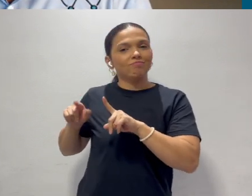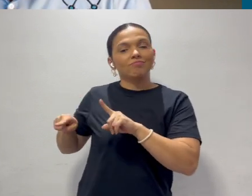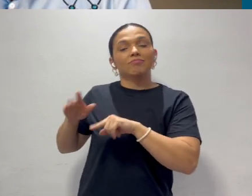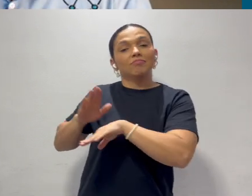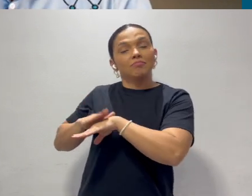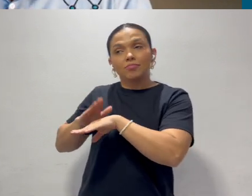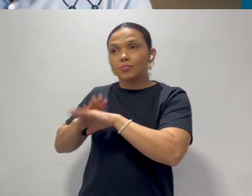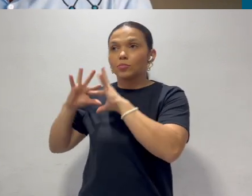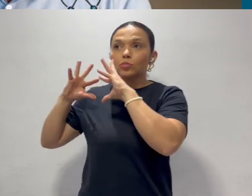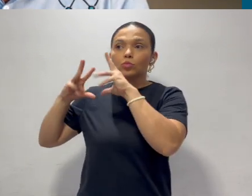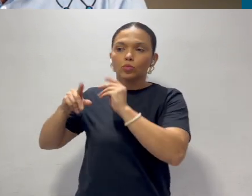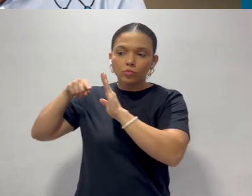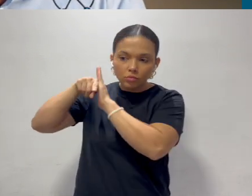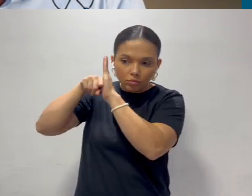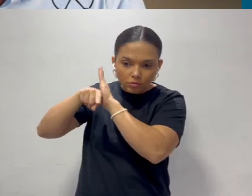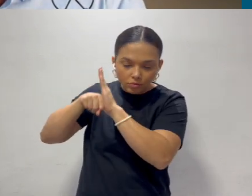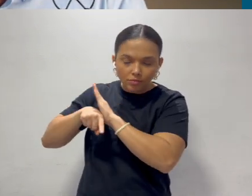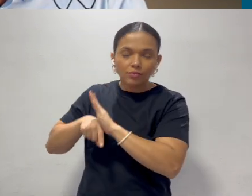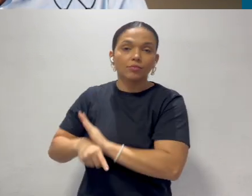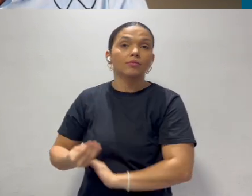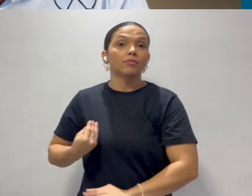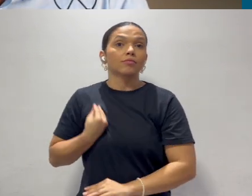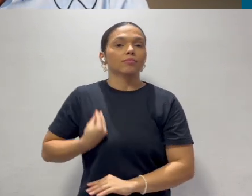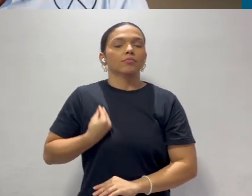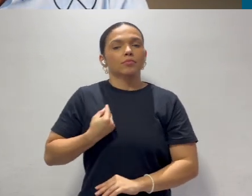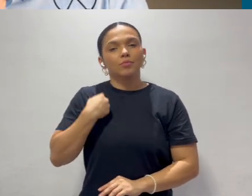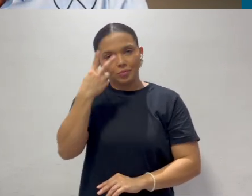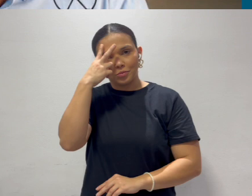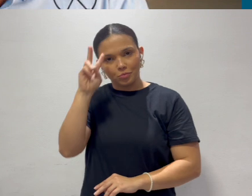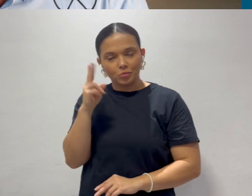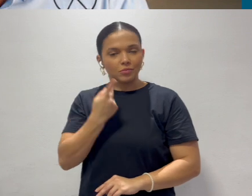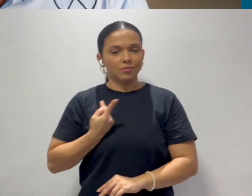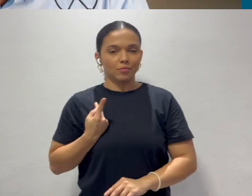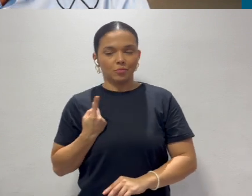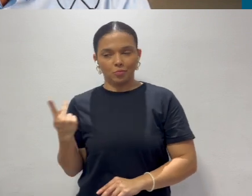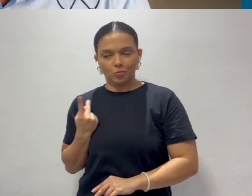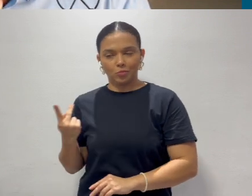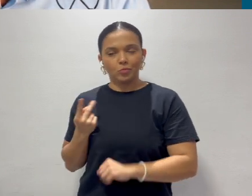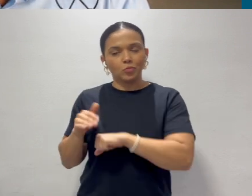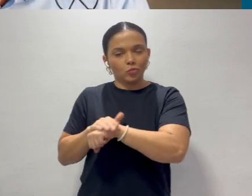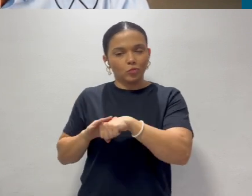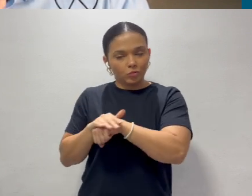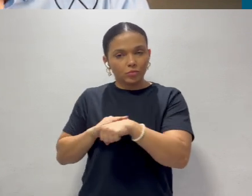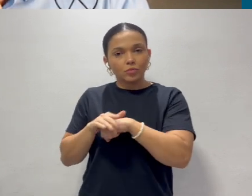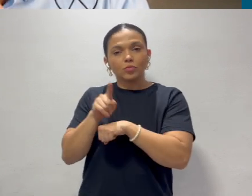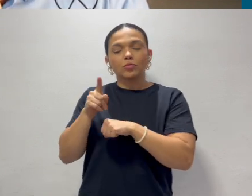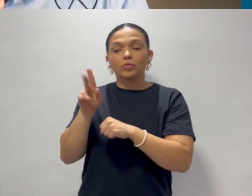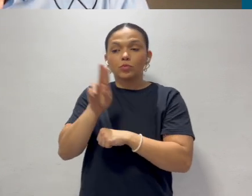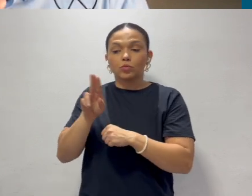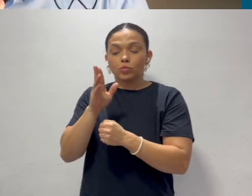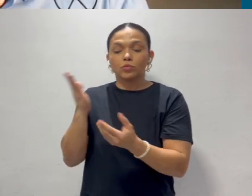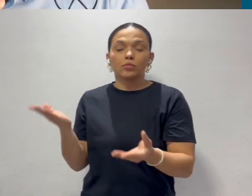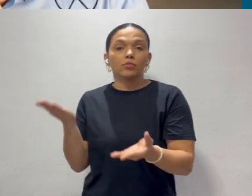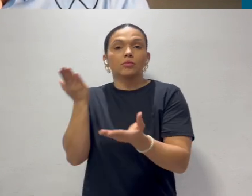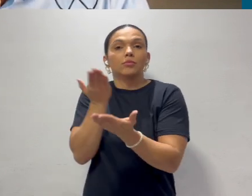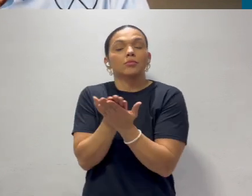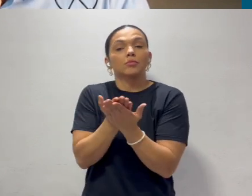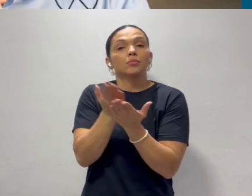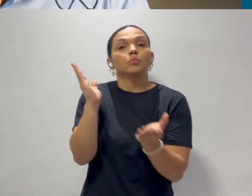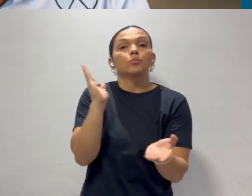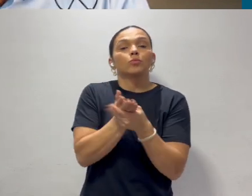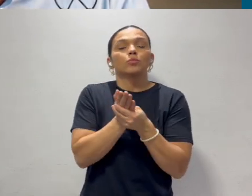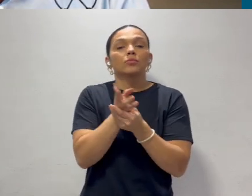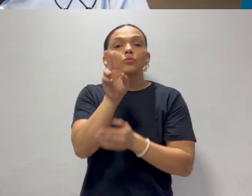um apanhado da sua vida toda, não é? Eu me lembro que você comentou comigo que uma vez você usou no seu processo